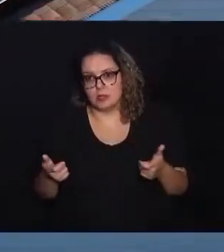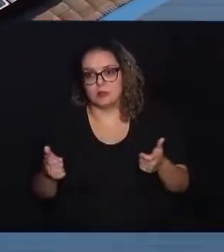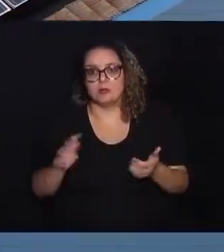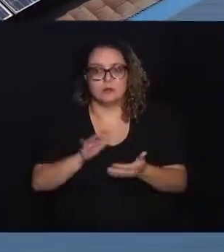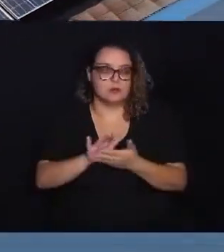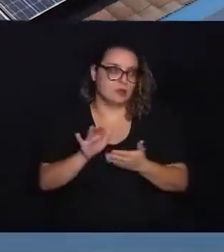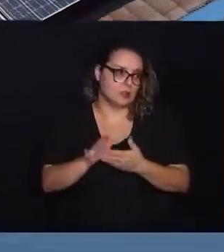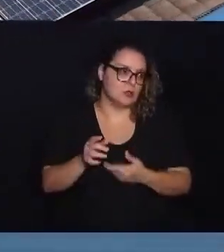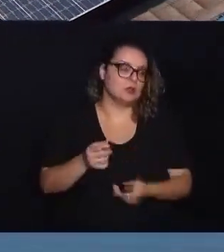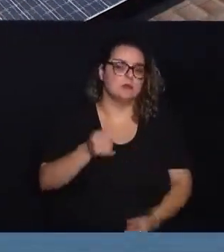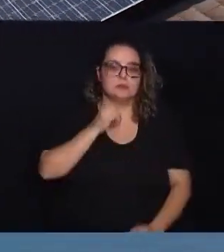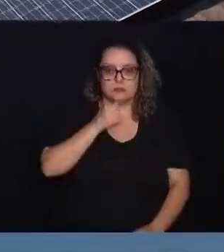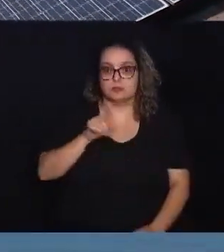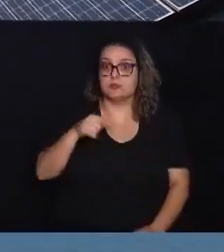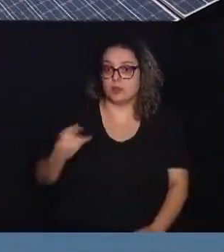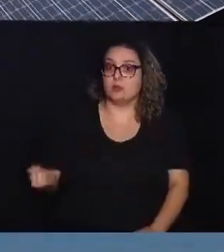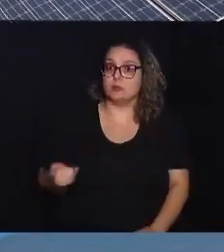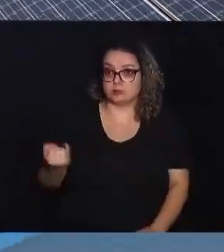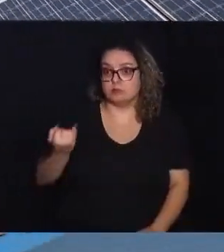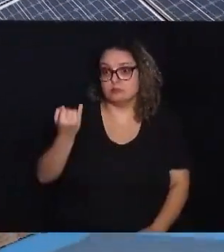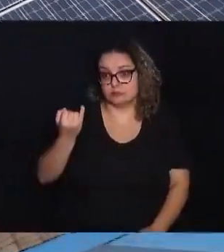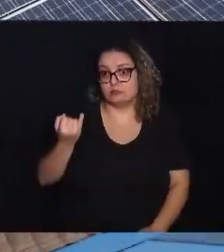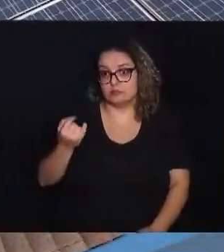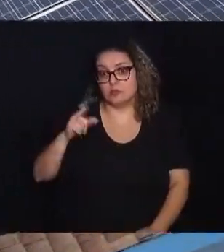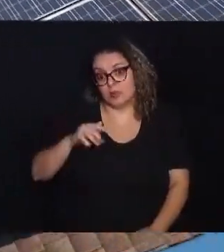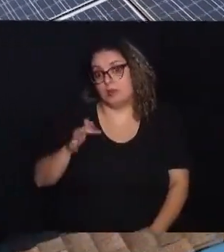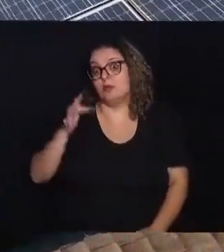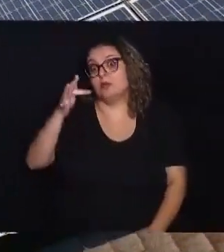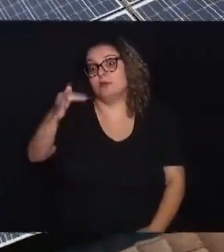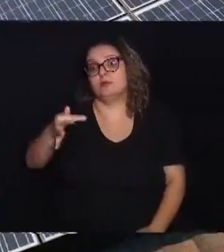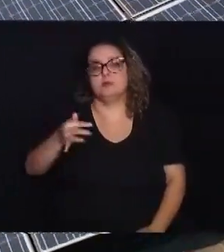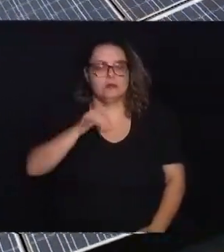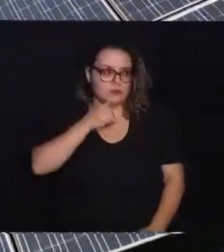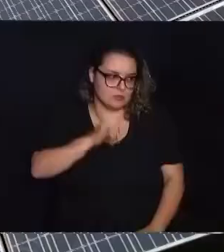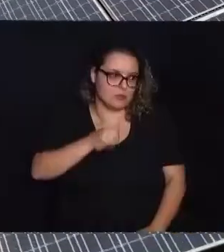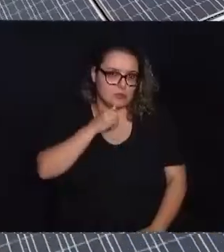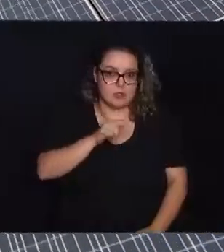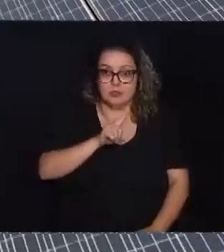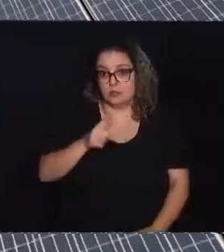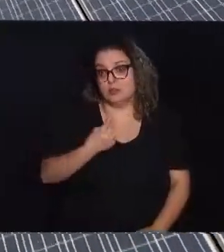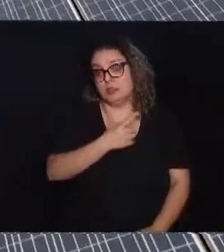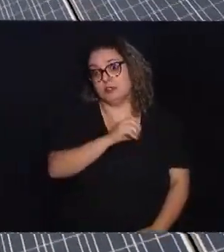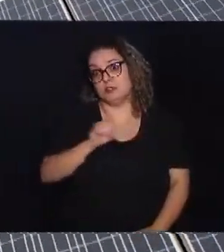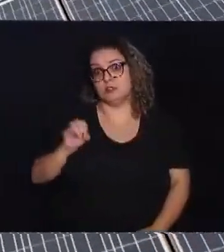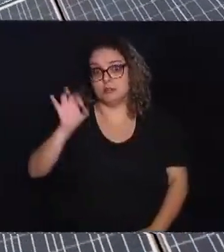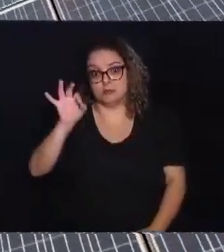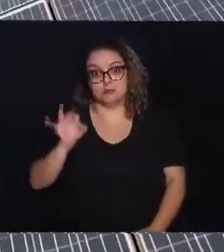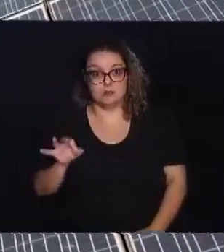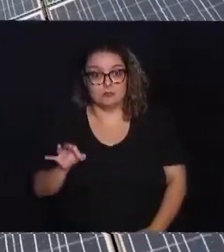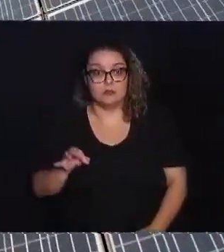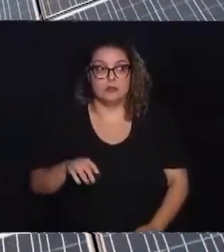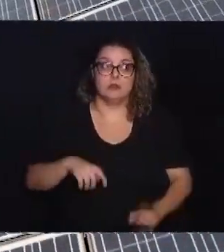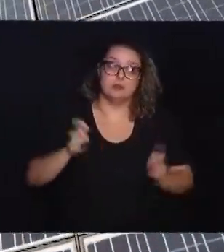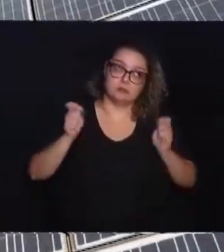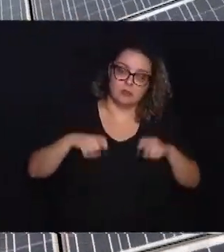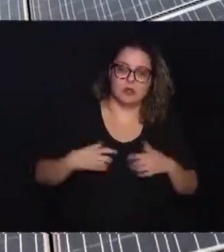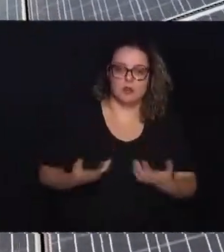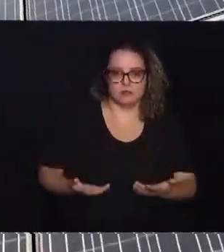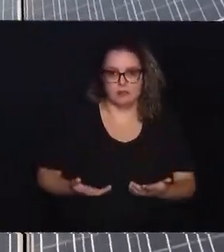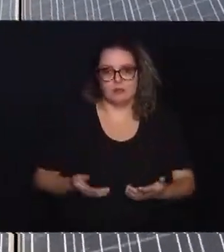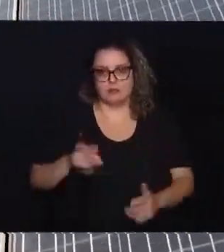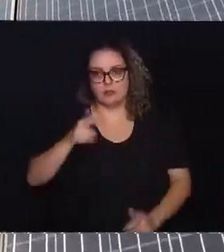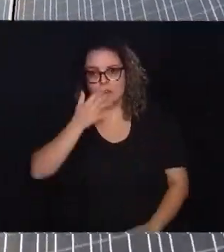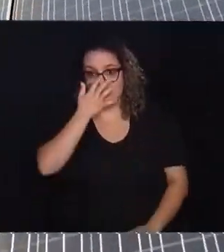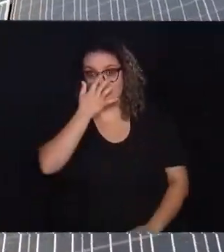o seu gasto de energia, é sempre interessante. Na verdade, isso é um dos futuros da energia. Ainda não está 100% valendo, vamos dizer